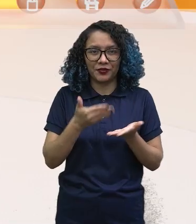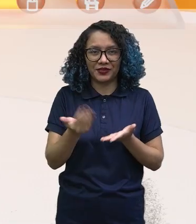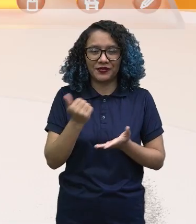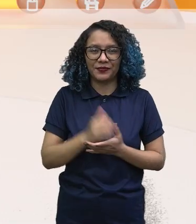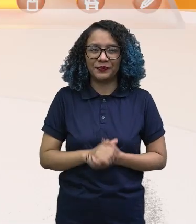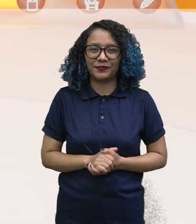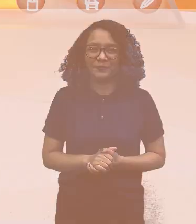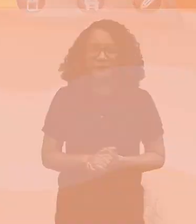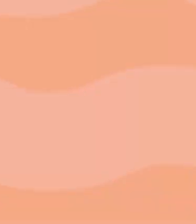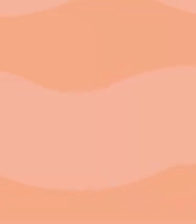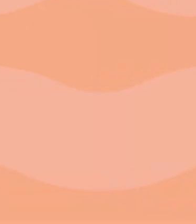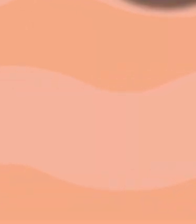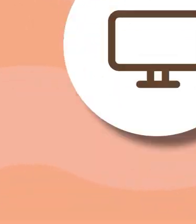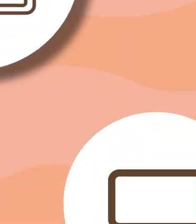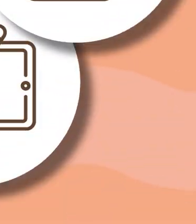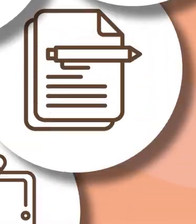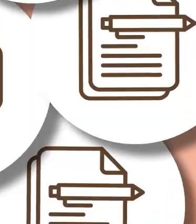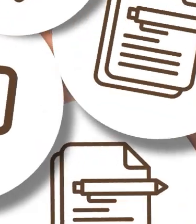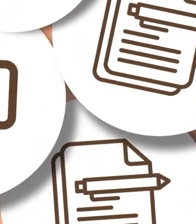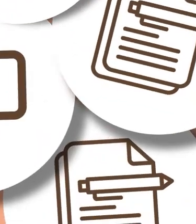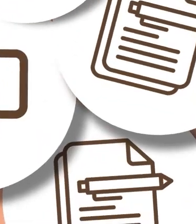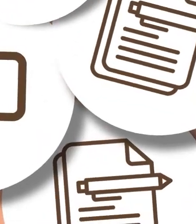lá!